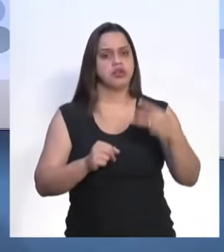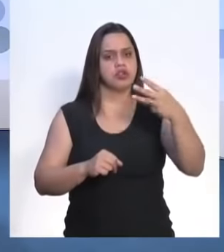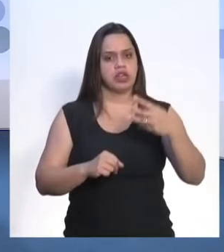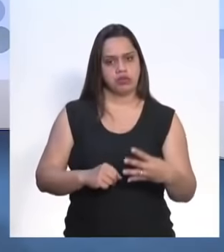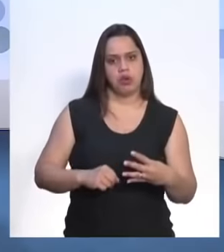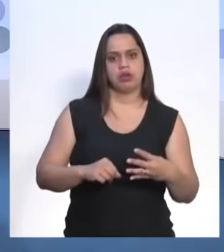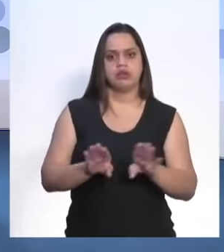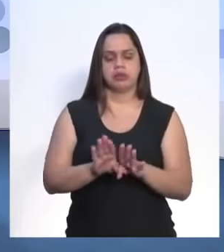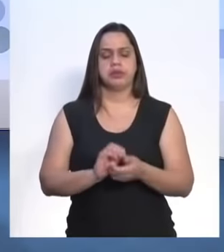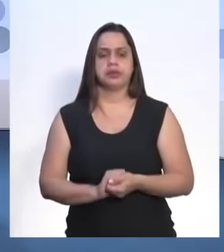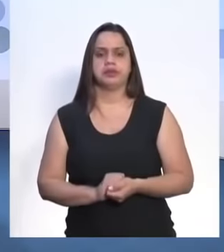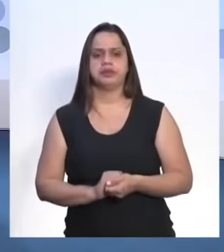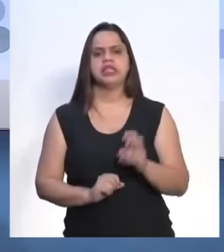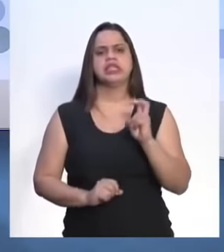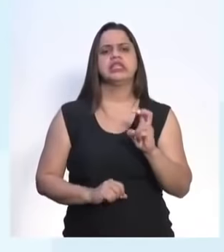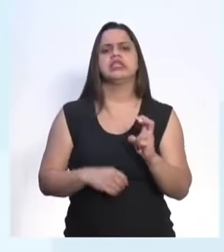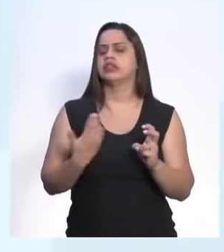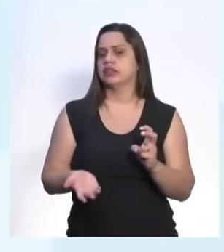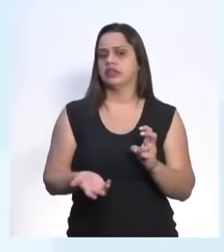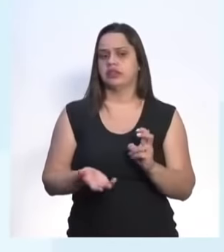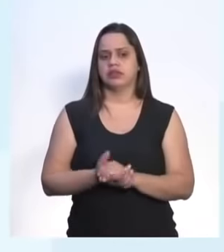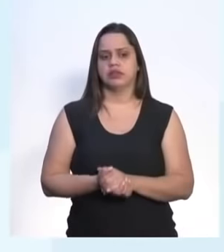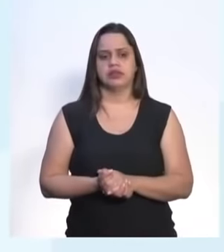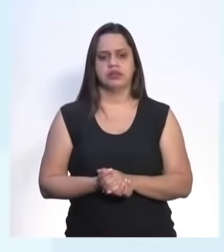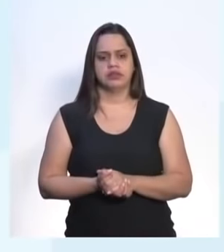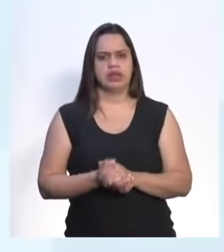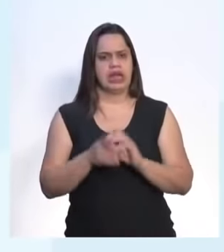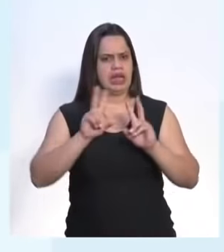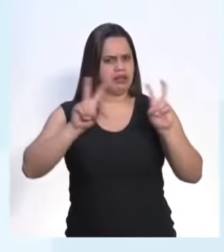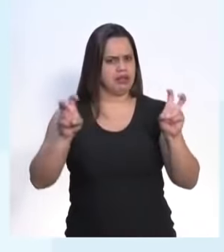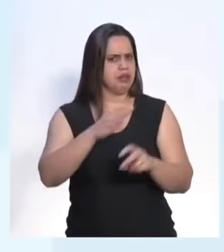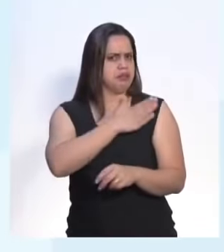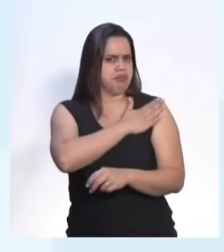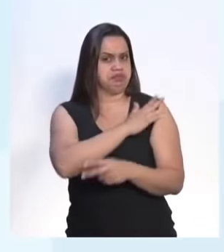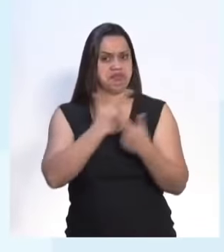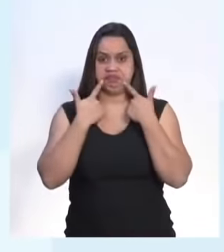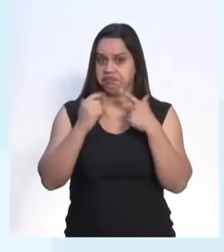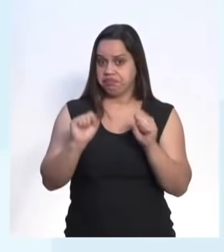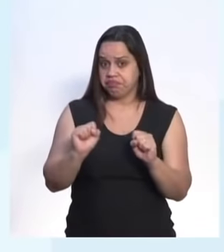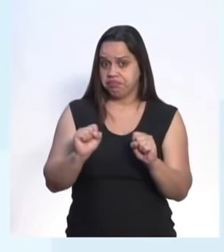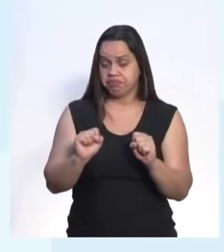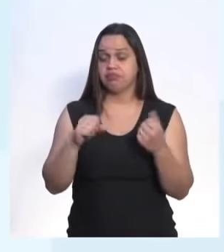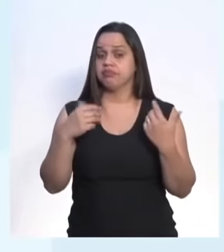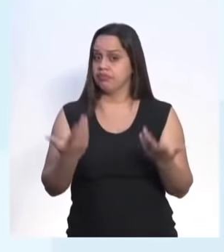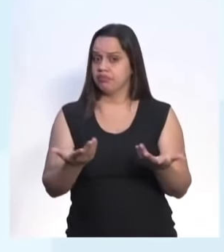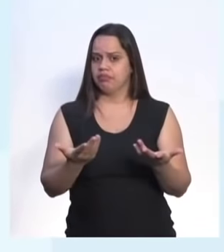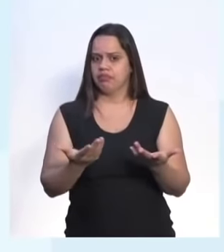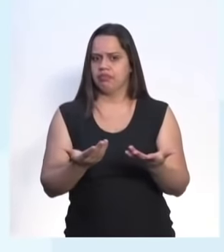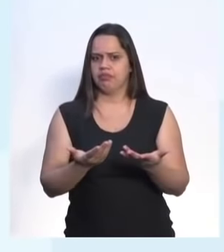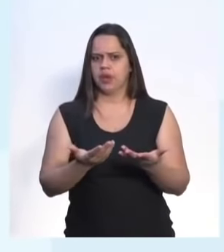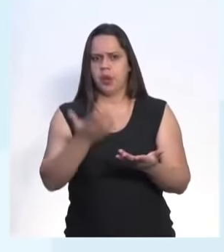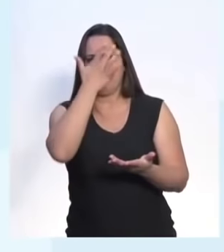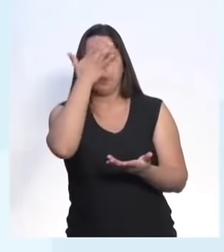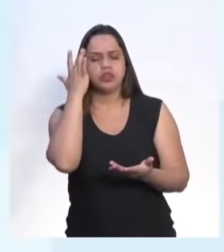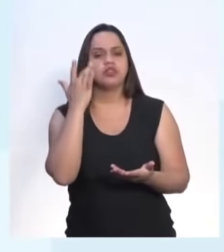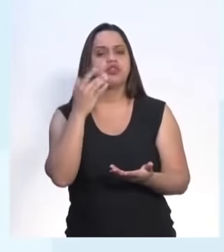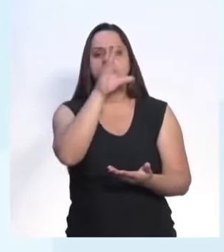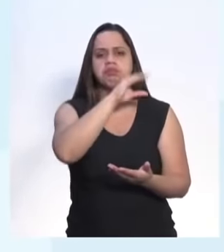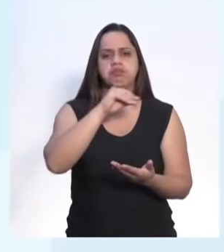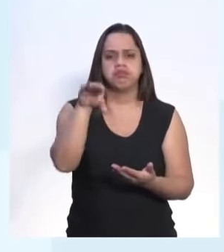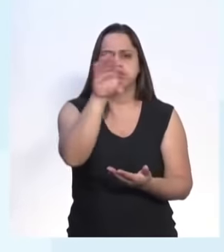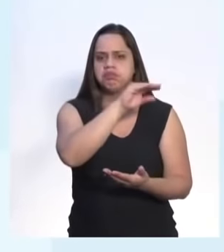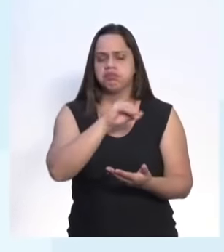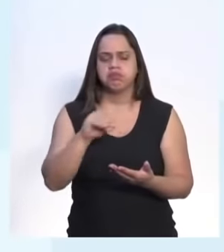4. E a 5? A questão do preconceito linguístico. E aí? Será que alguém falando dessa